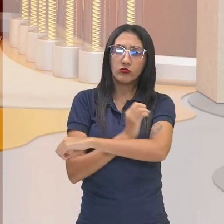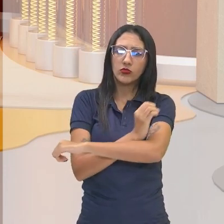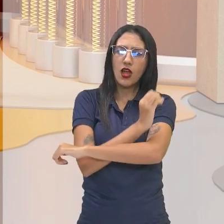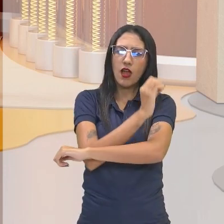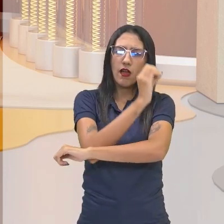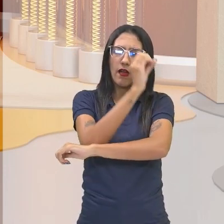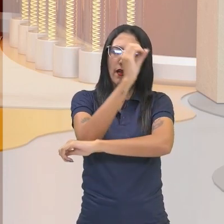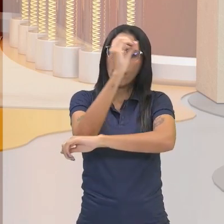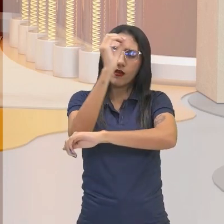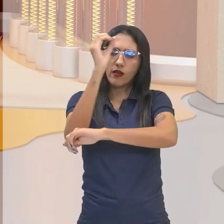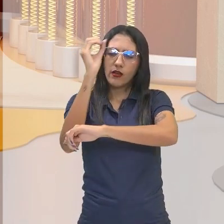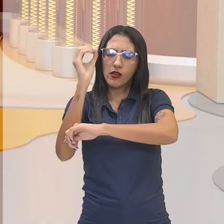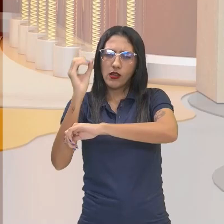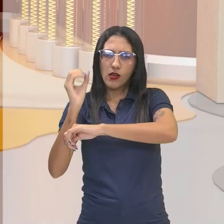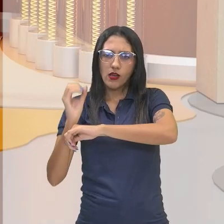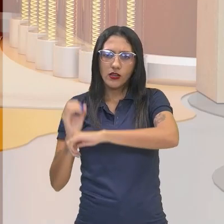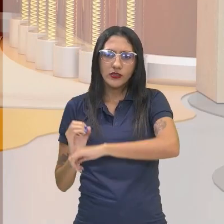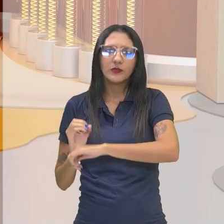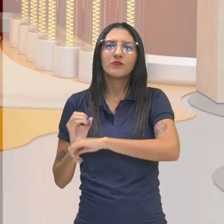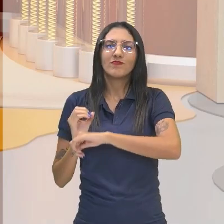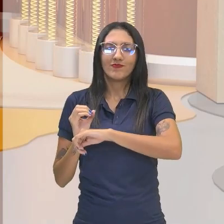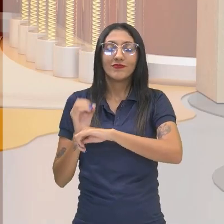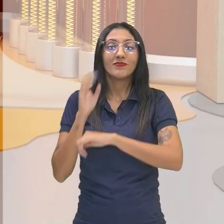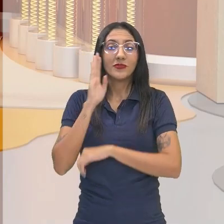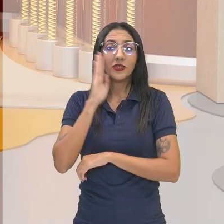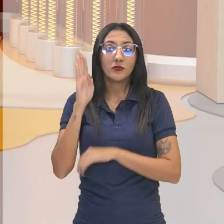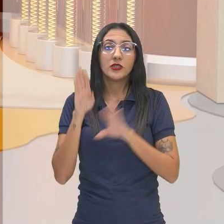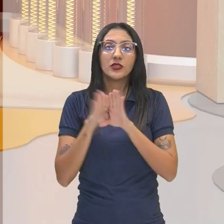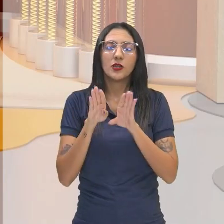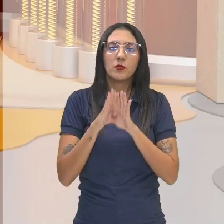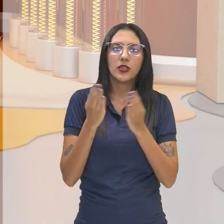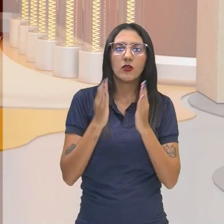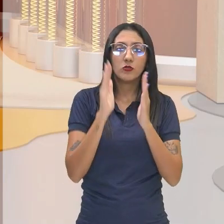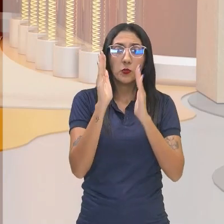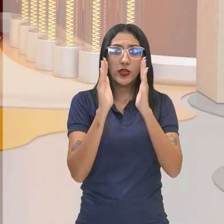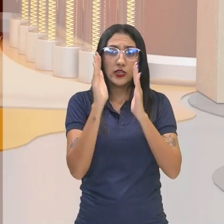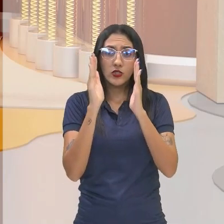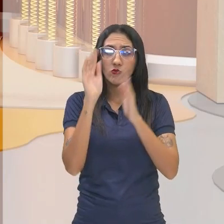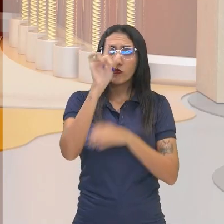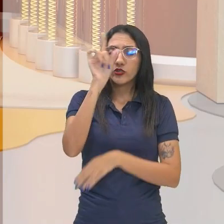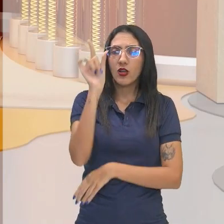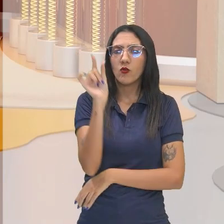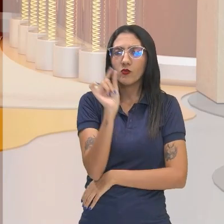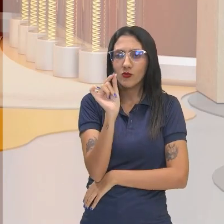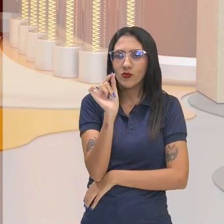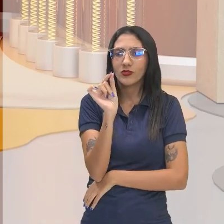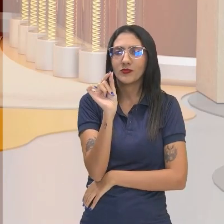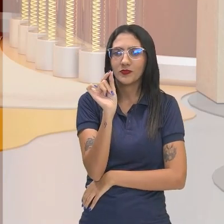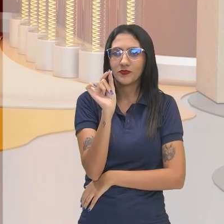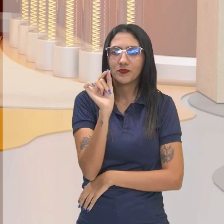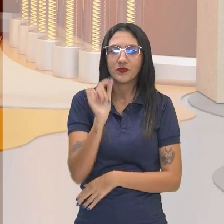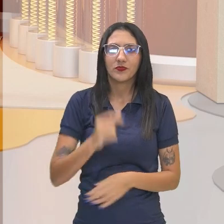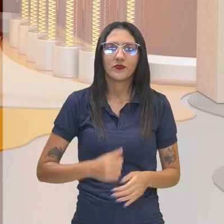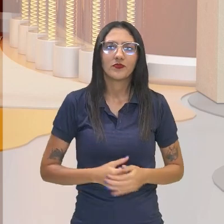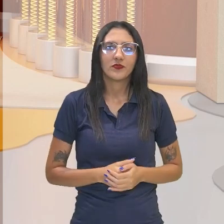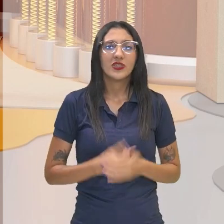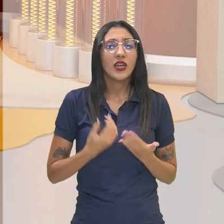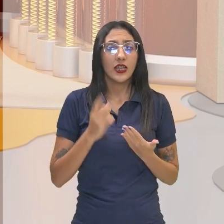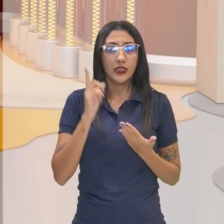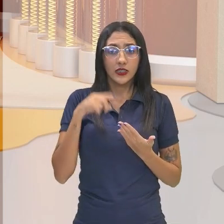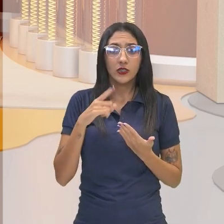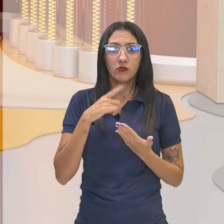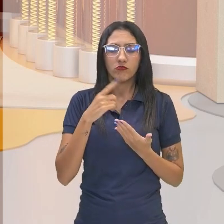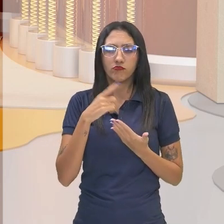e principalmente as fases da lua. E isso vai ser muito